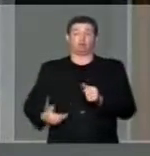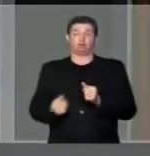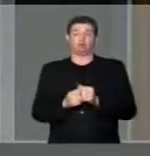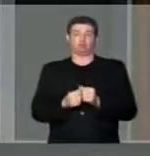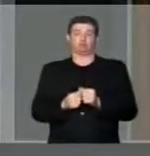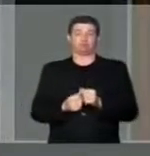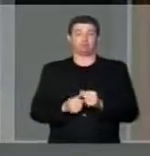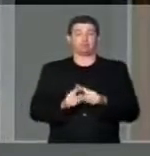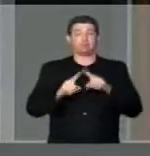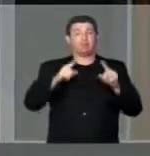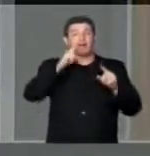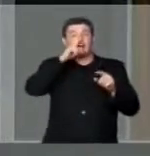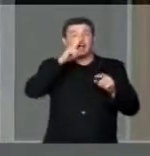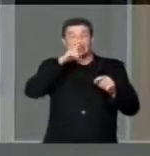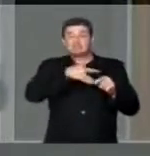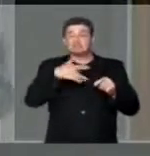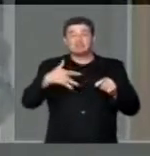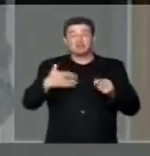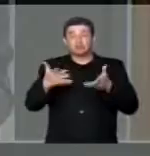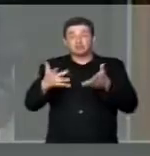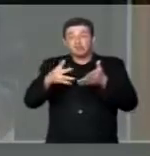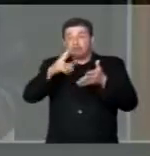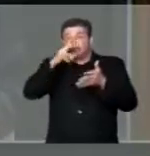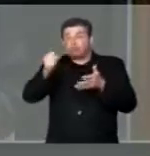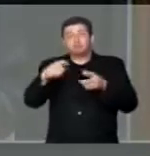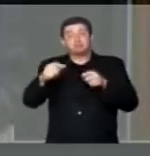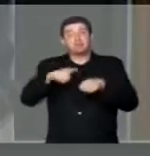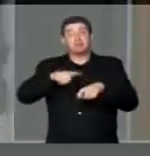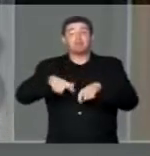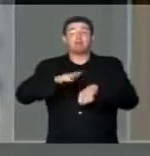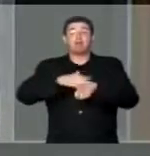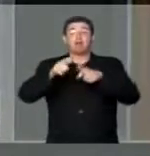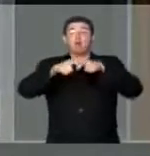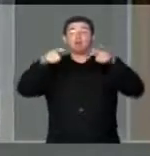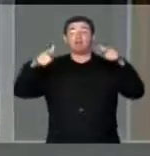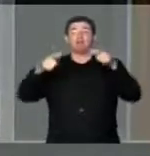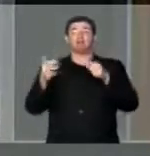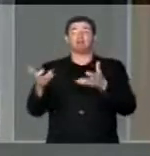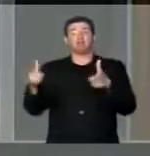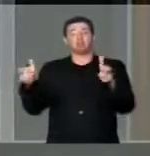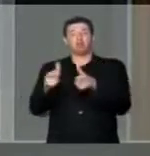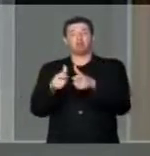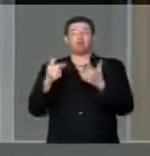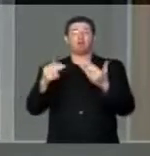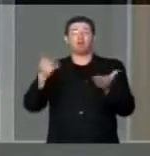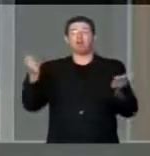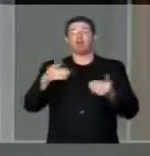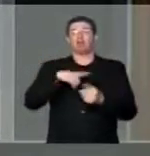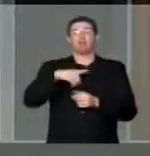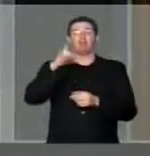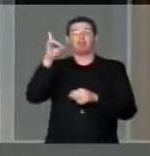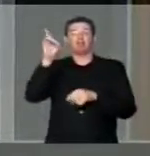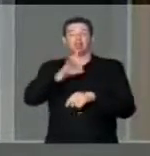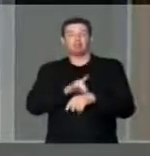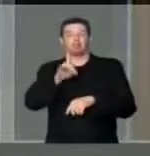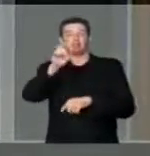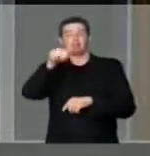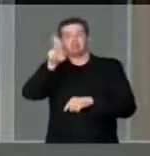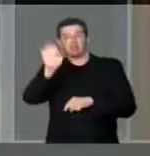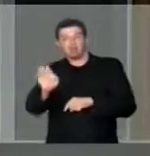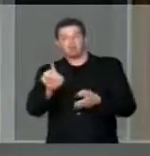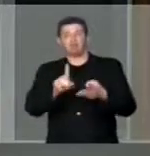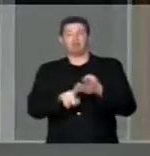crise monumental da saúde pública que está aí, como do Aedes aegypti, e todas as